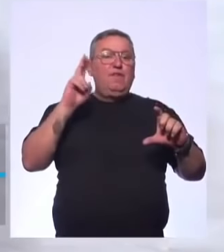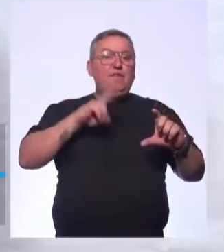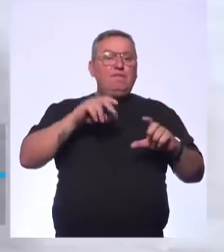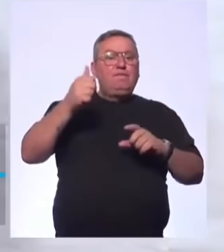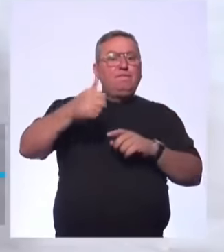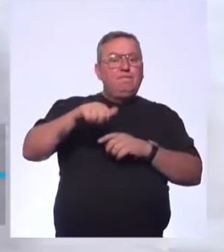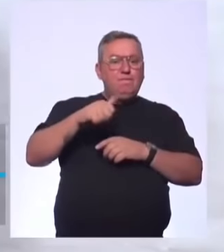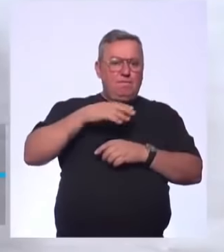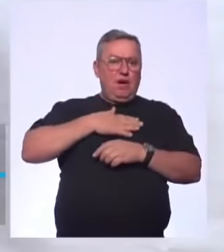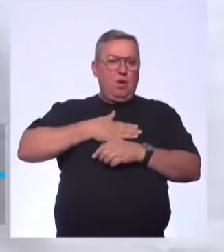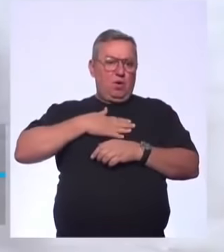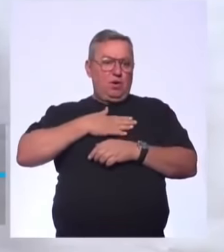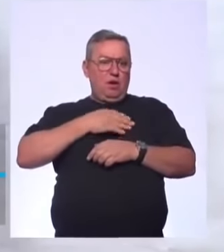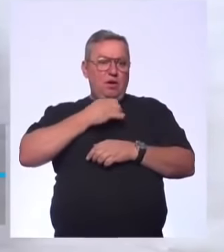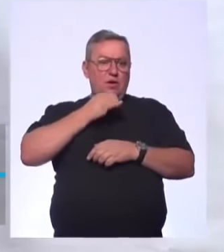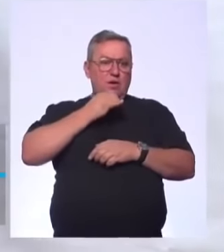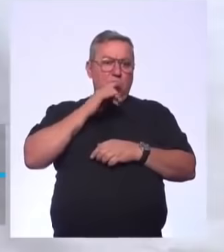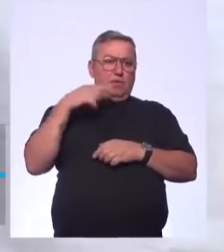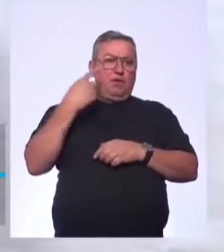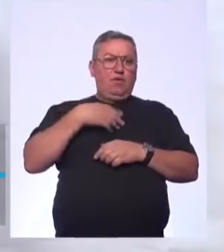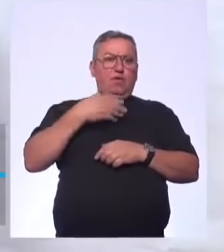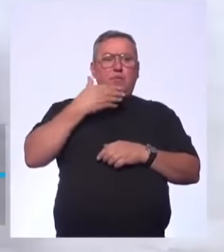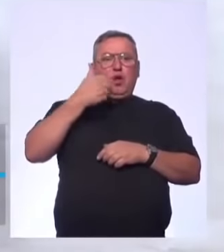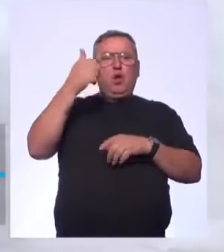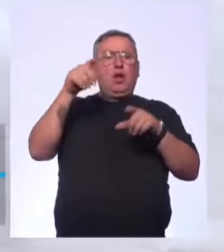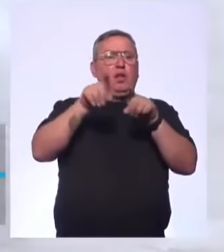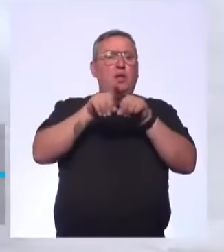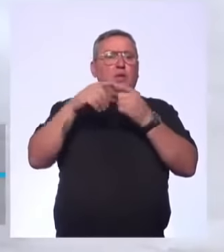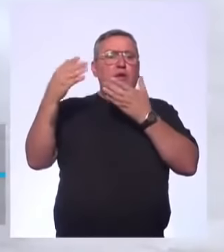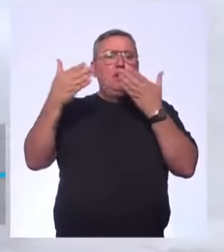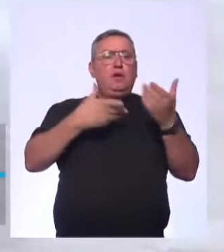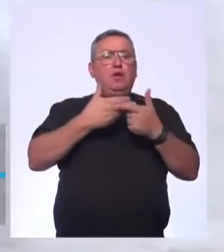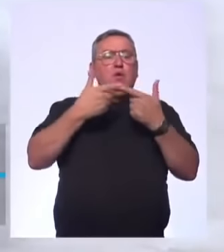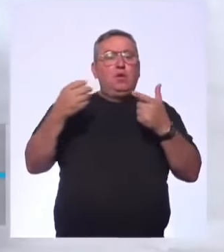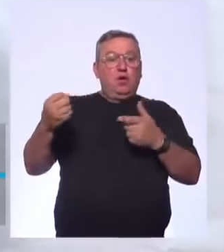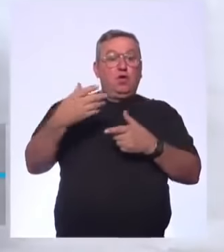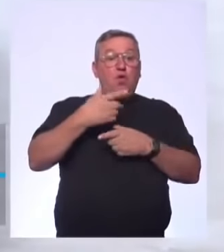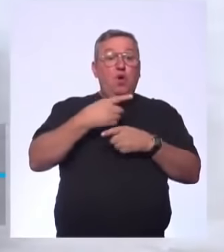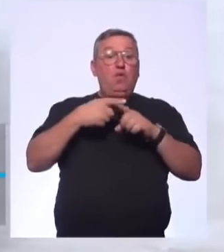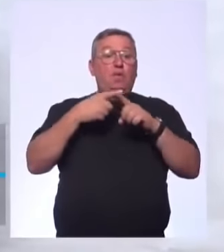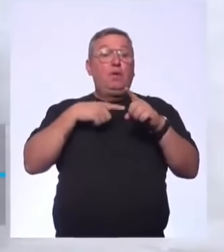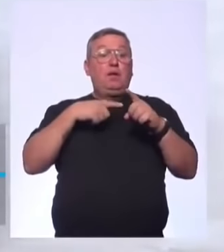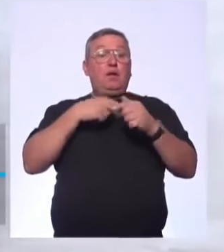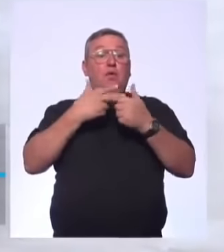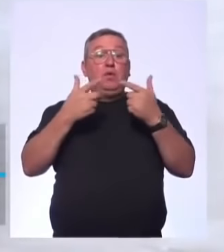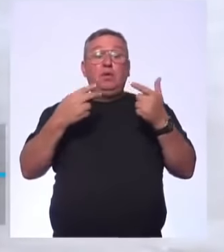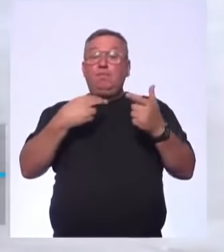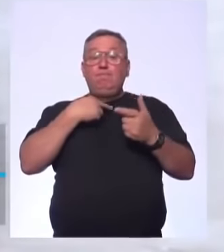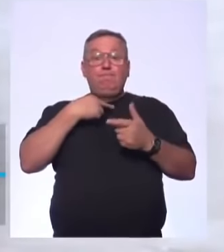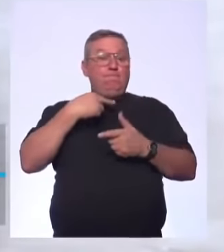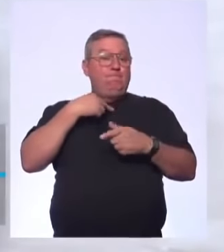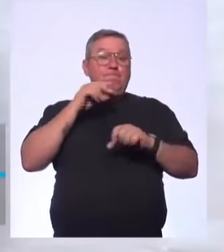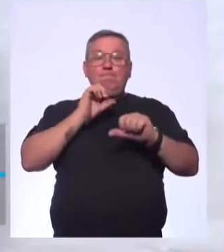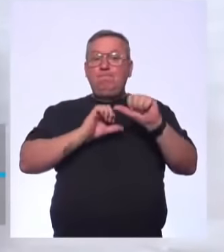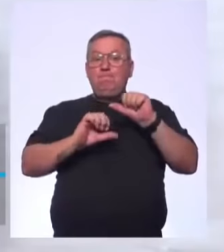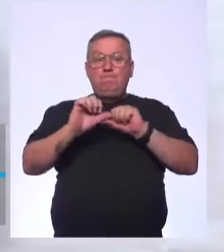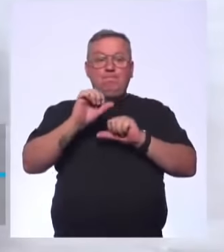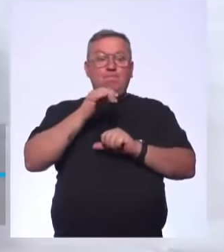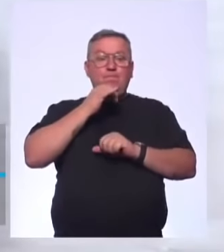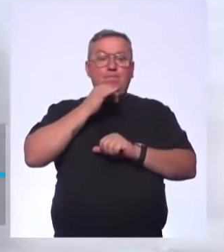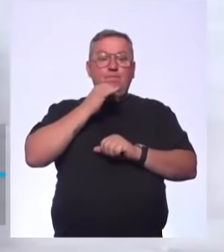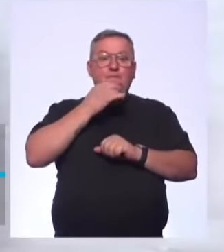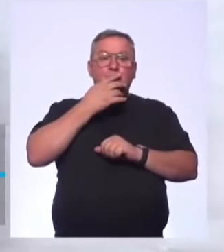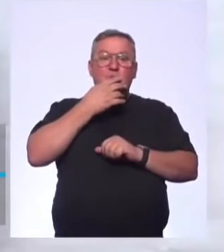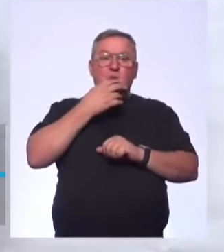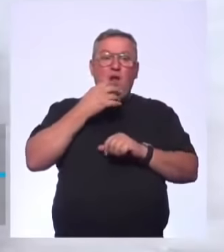aulas. Então, por exemplo, para nós melhorarmos, né, trazermos coisas novas, mas existem coisas que nós não podemos mudar. Por exemplo,